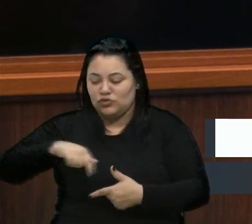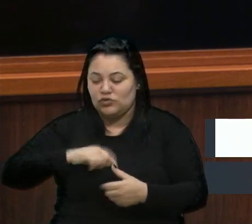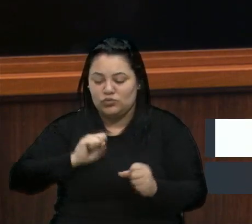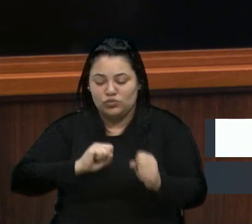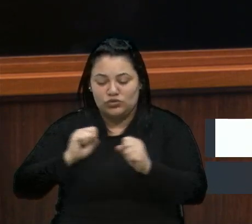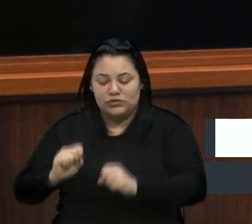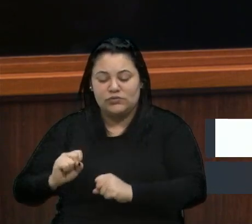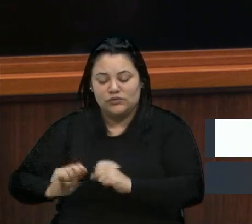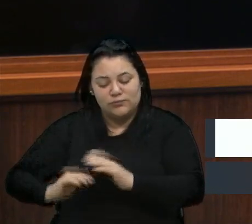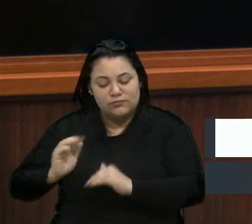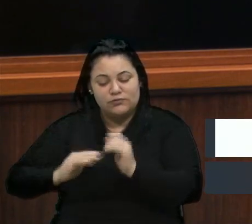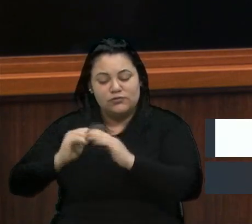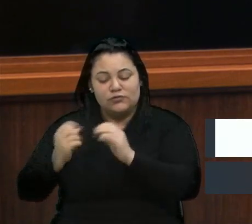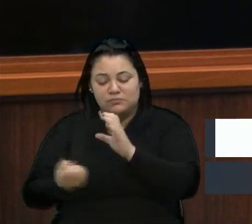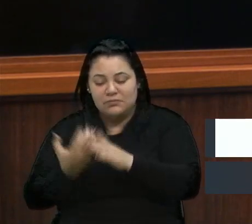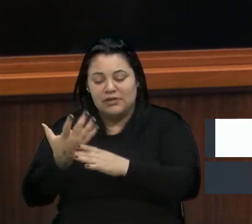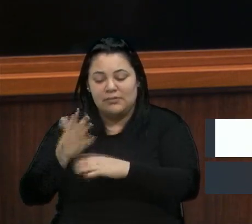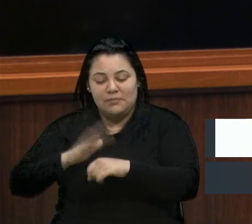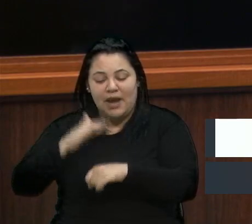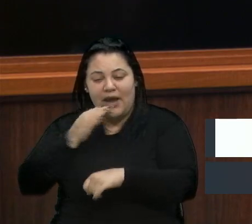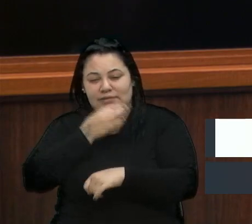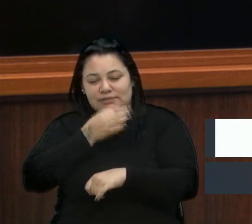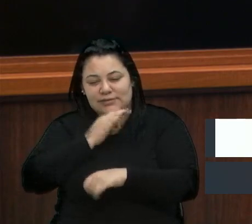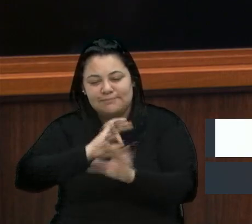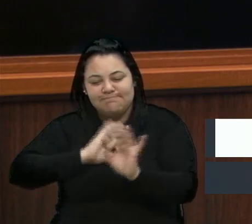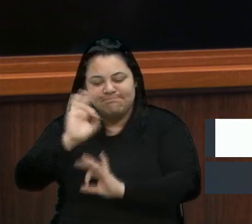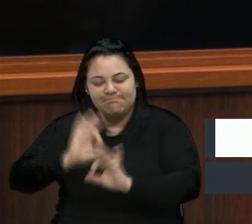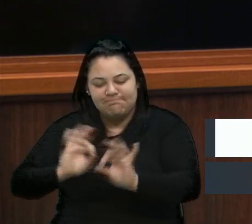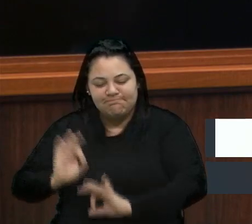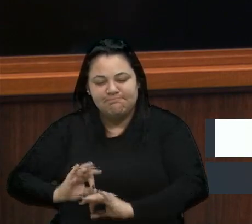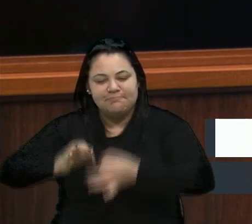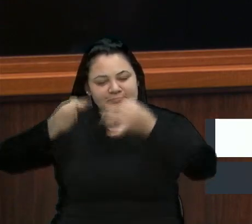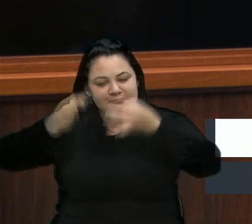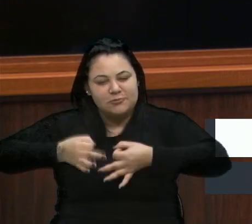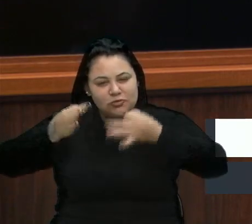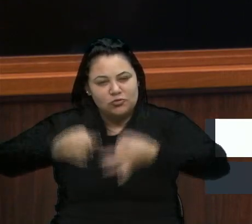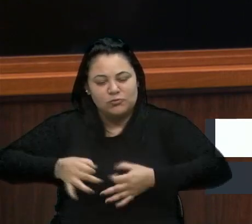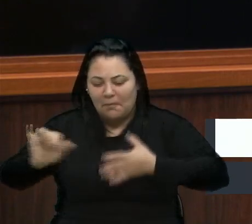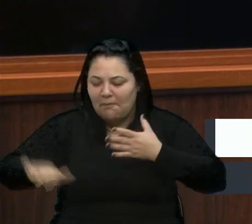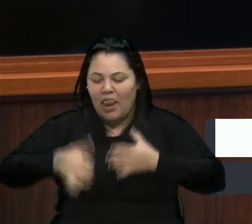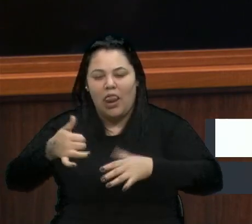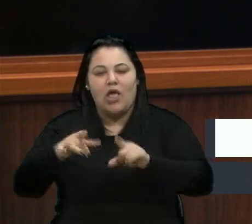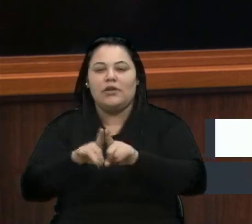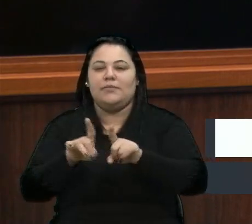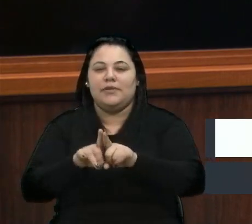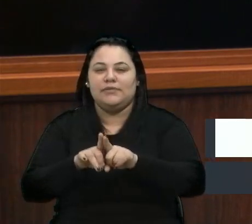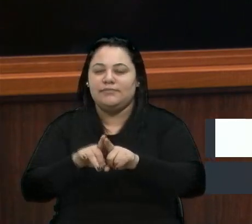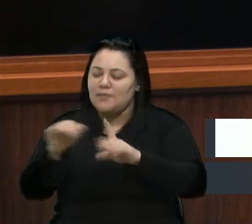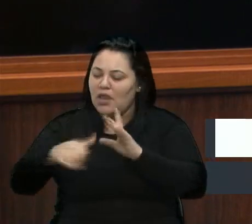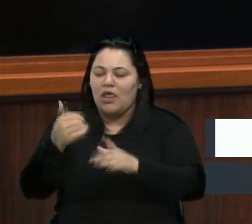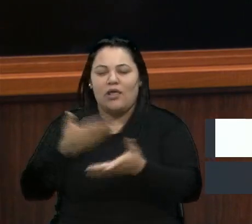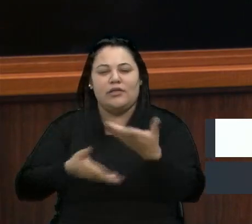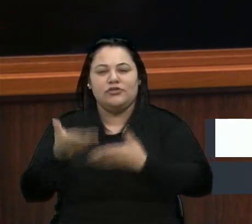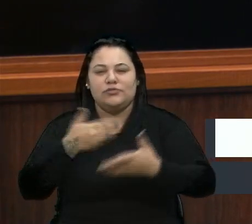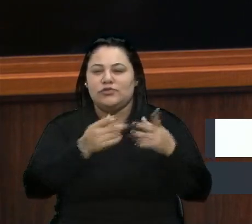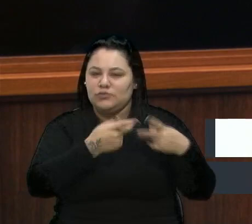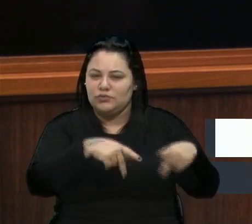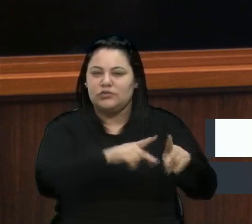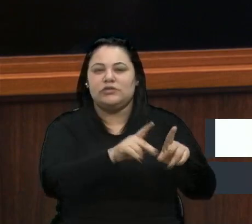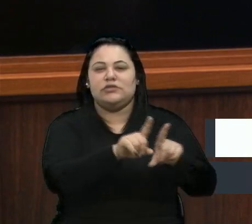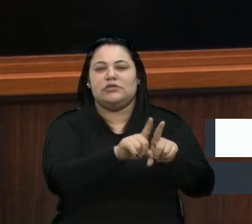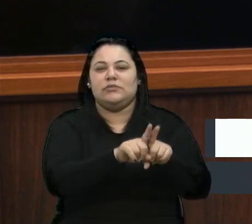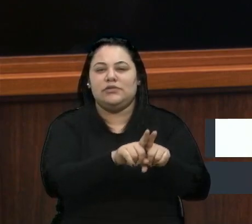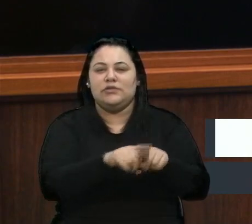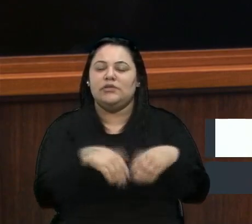uma cidade mais organizada, mais justa, mais adequada e com melhor atendimento à população. Então,